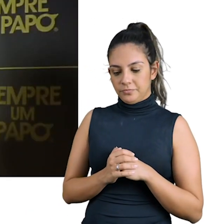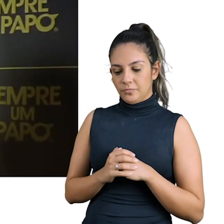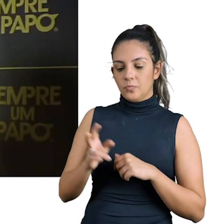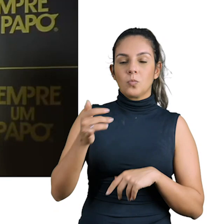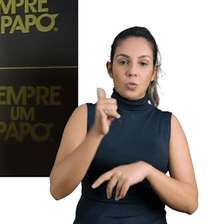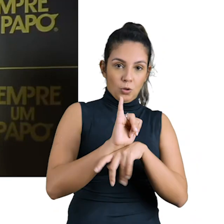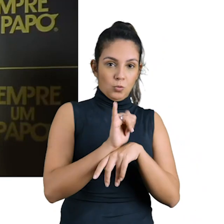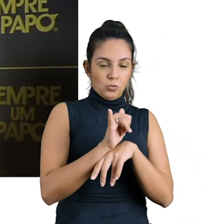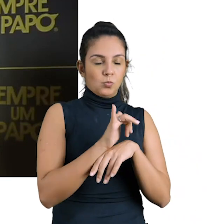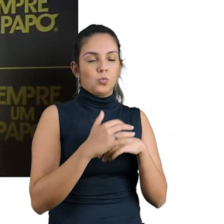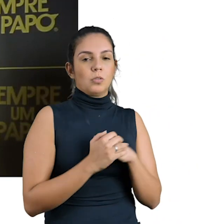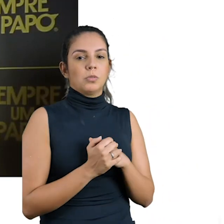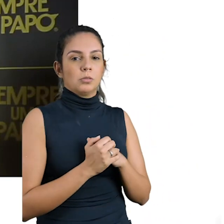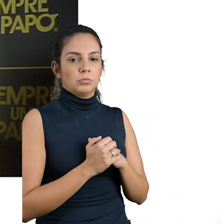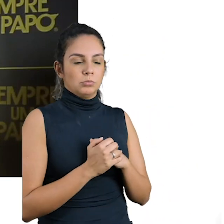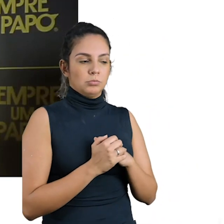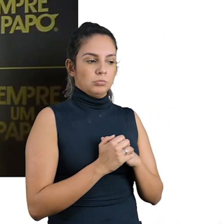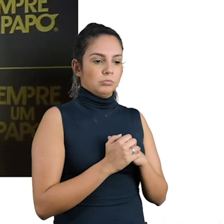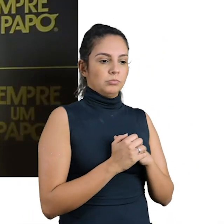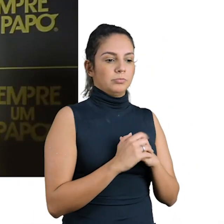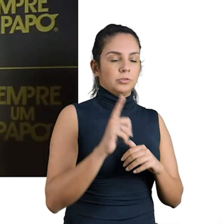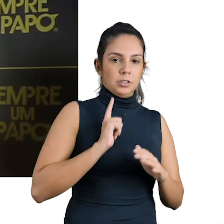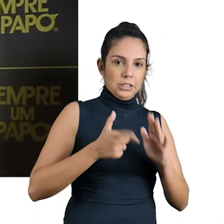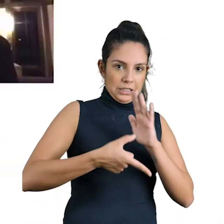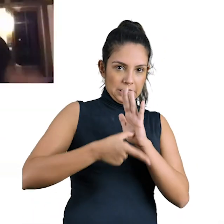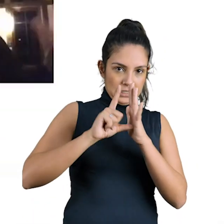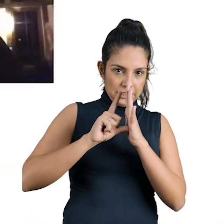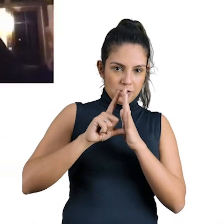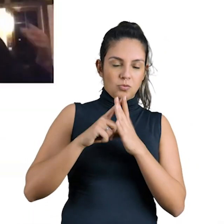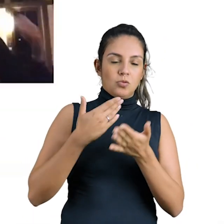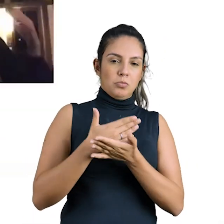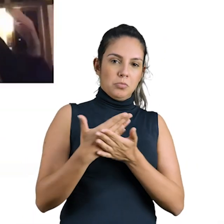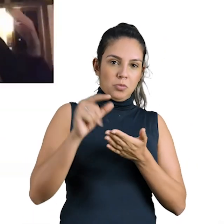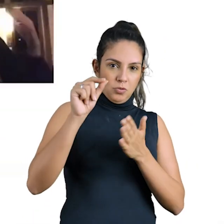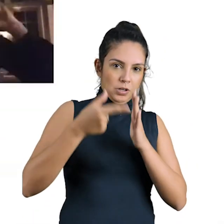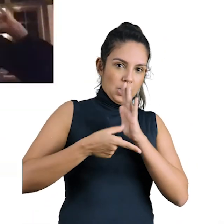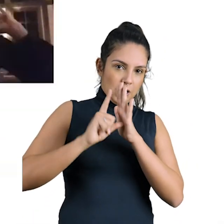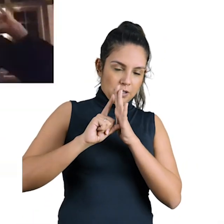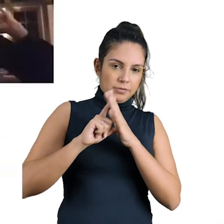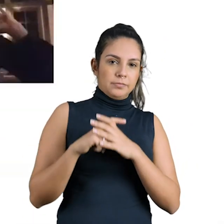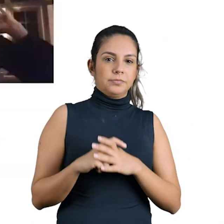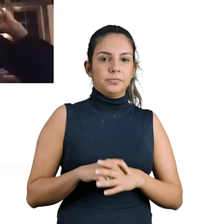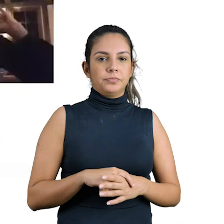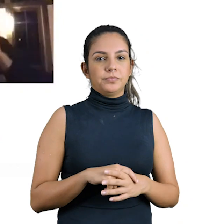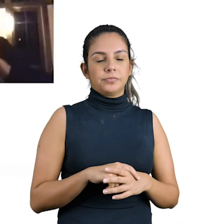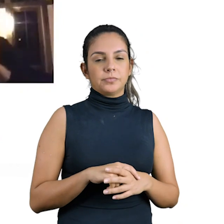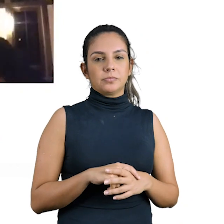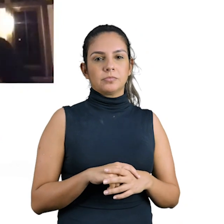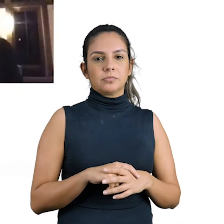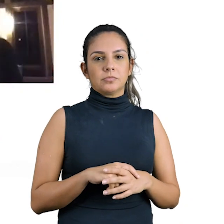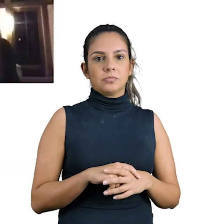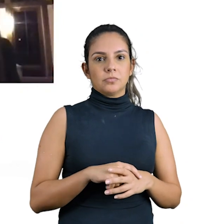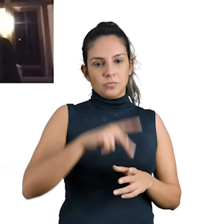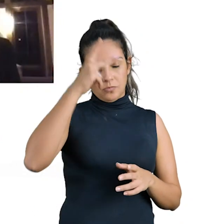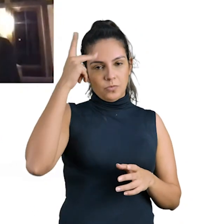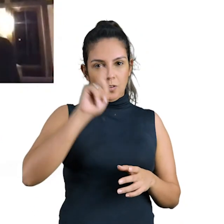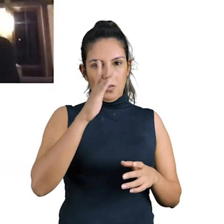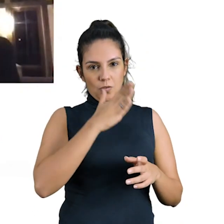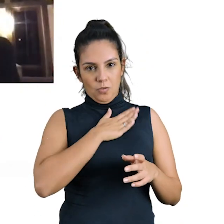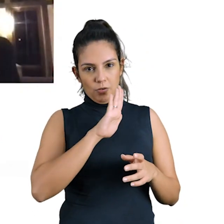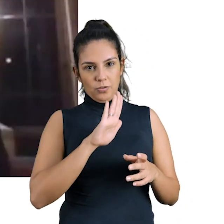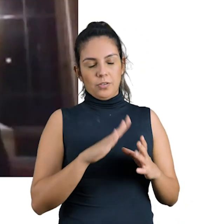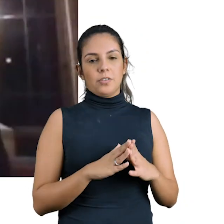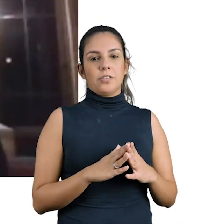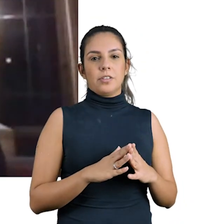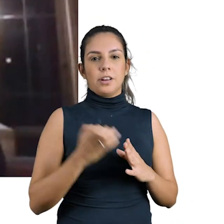No YouTube, eu tive antes, começou um pouquinho antes, tive a proposta de uma pessoa que não gosta de